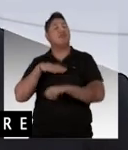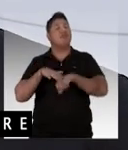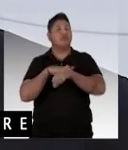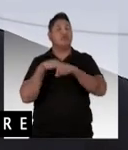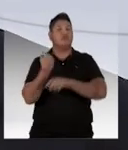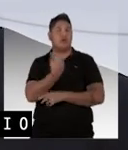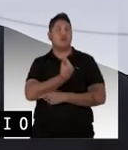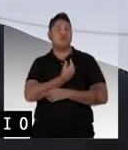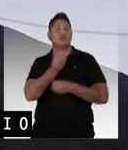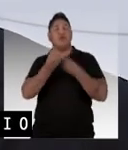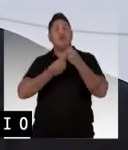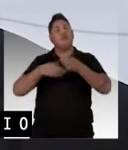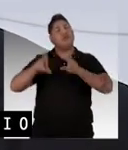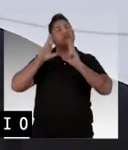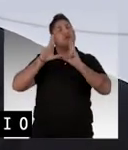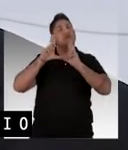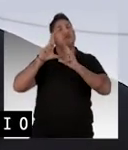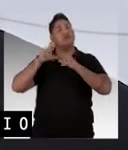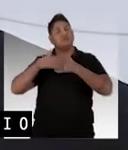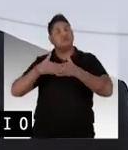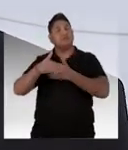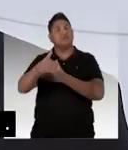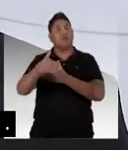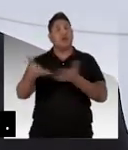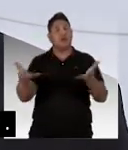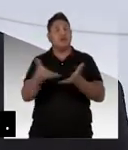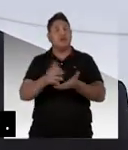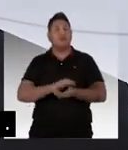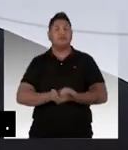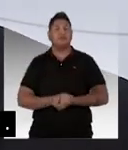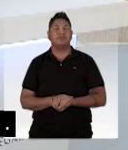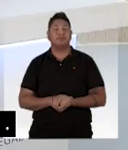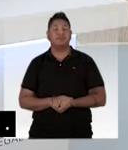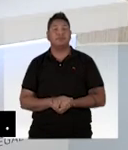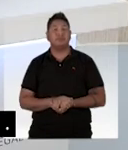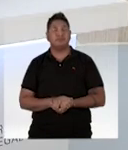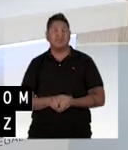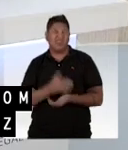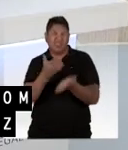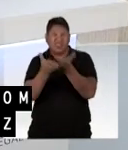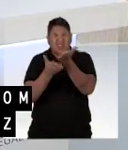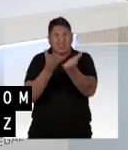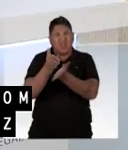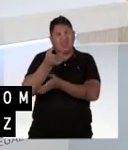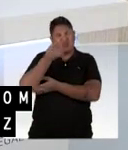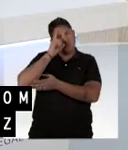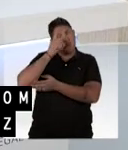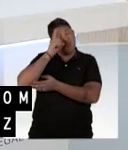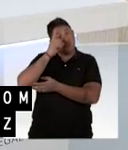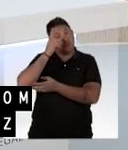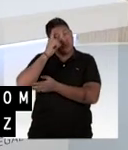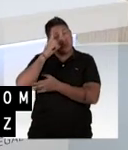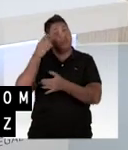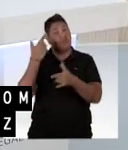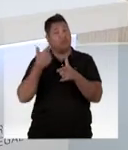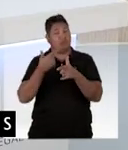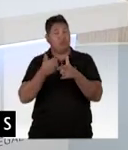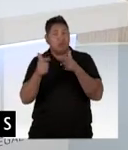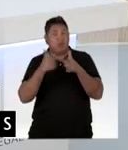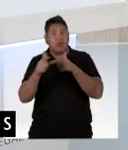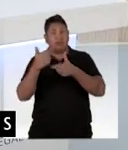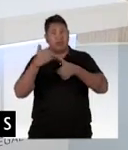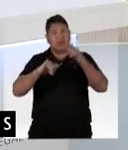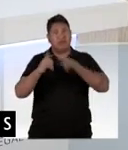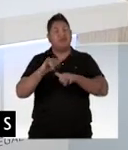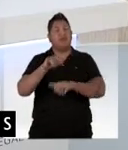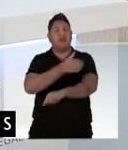Trabalho Legal sobre as perspectivas à frente do Ministério Público do Trabalho. Lidar diariamente com agentes químicos faz parte